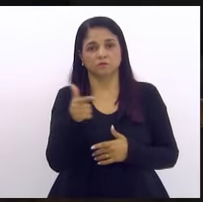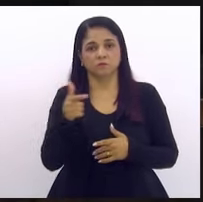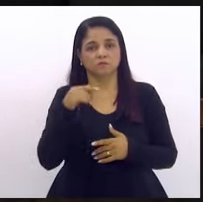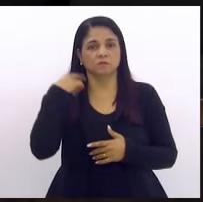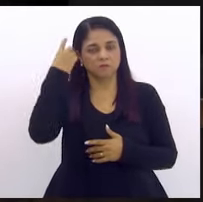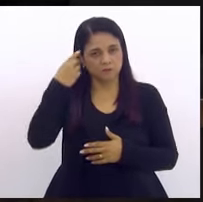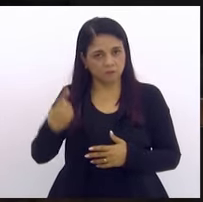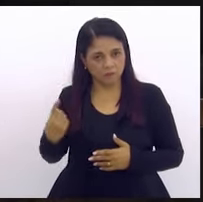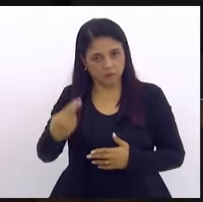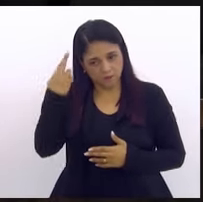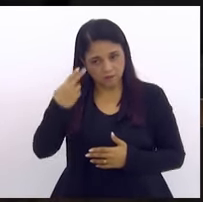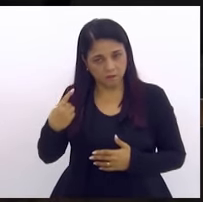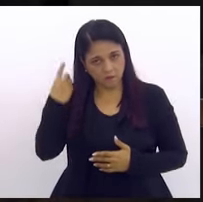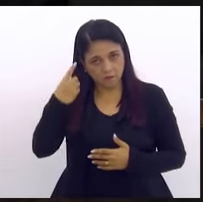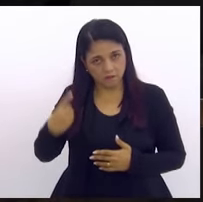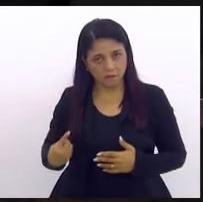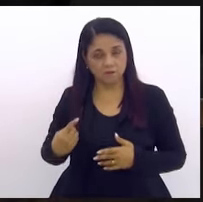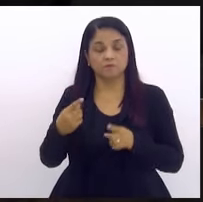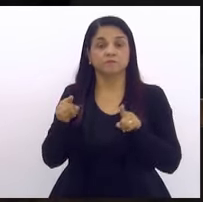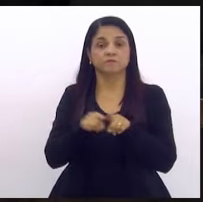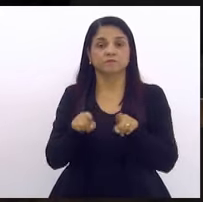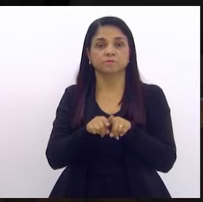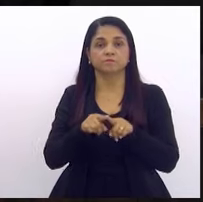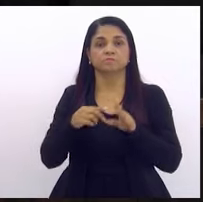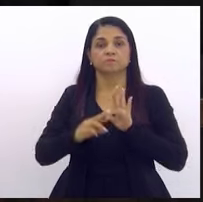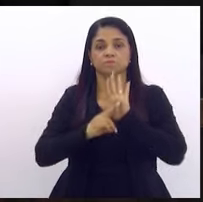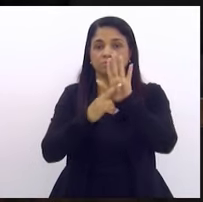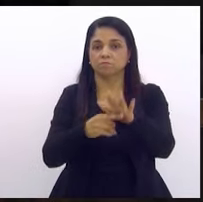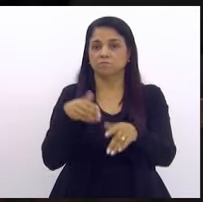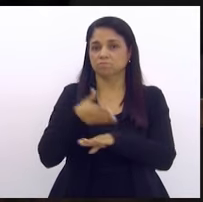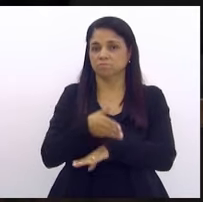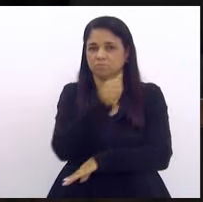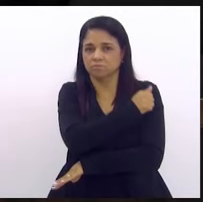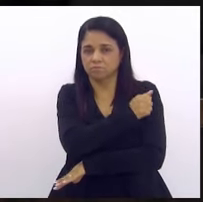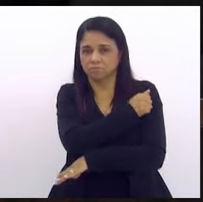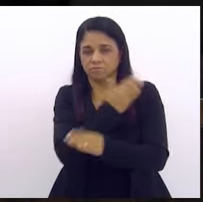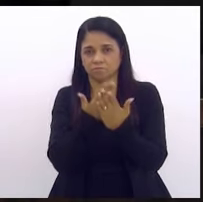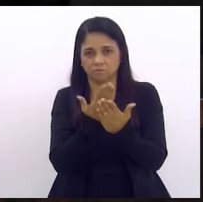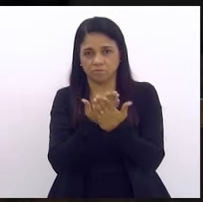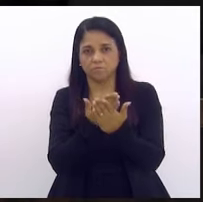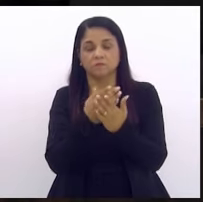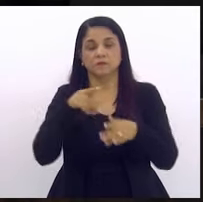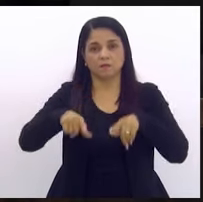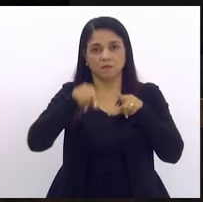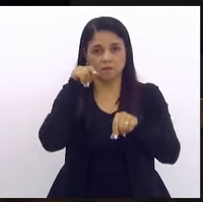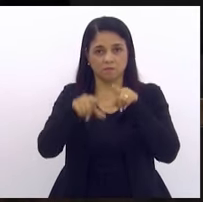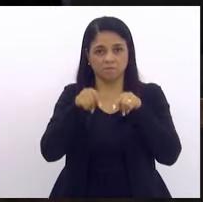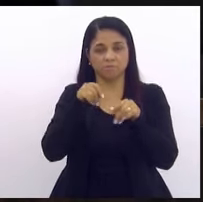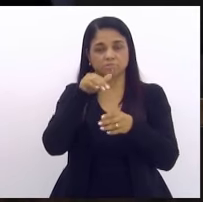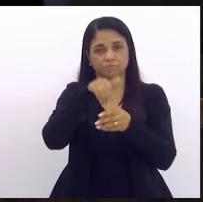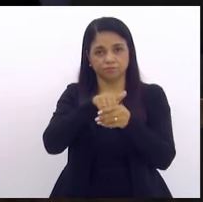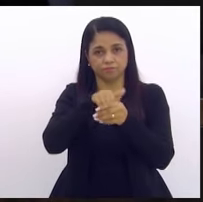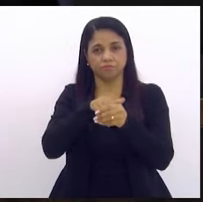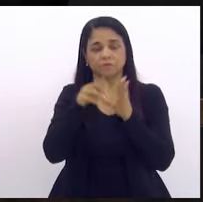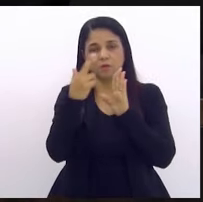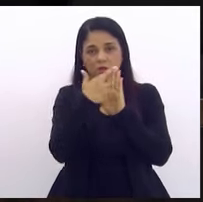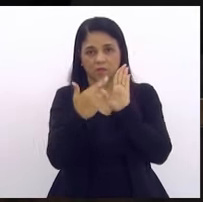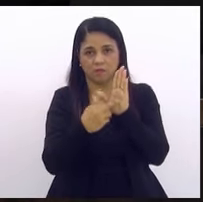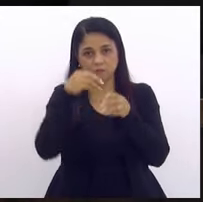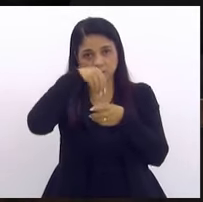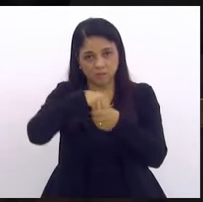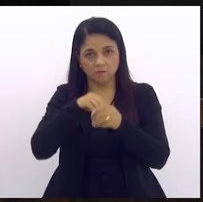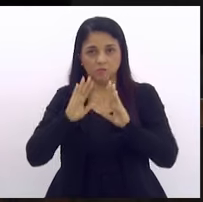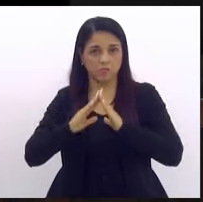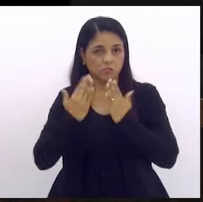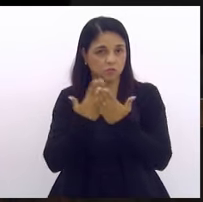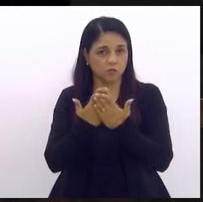que regulamenta a participação dos estudantes por meio de representantes eleitos no processo de elaboração do regimento interno das escolas de